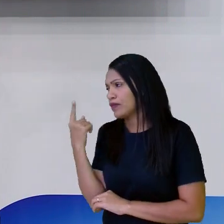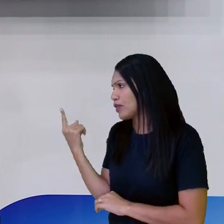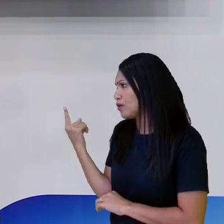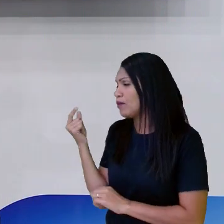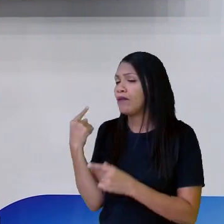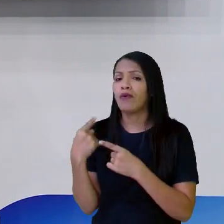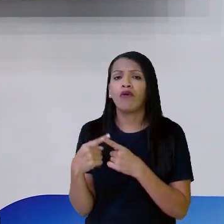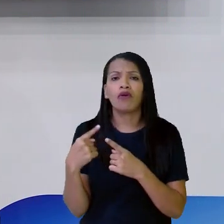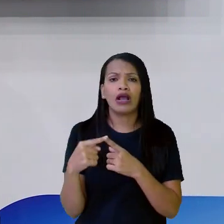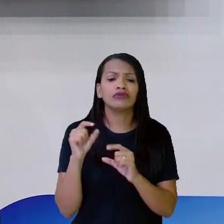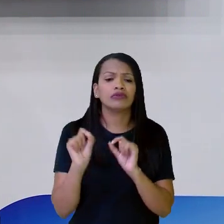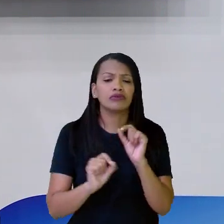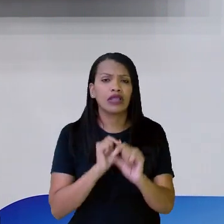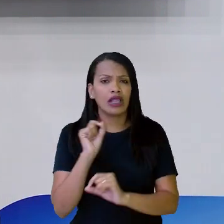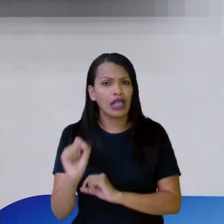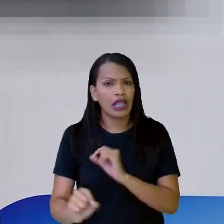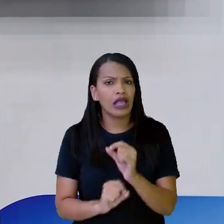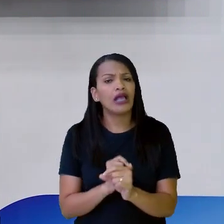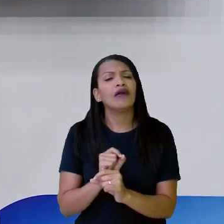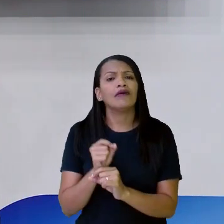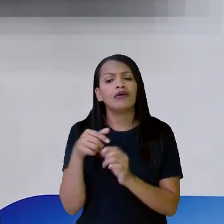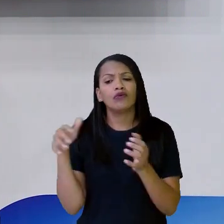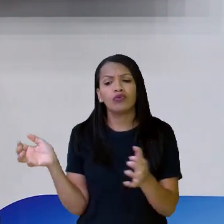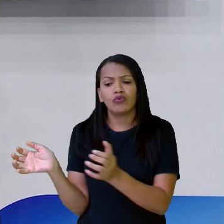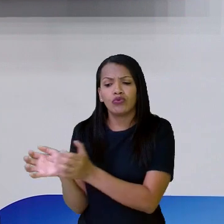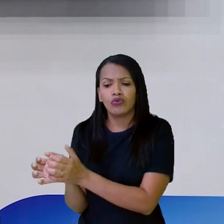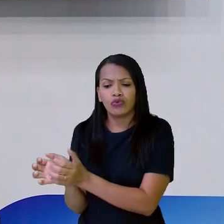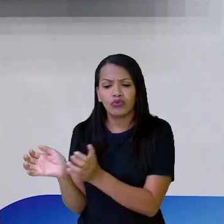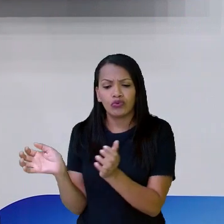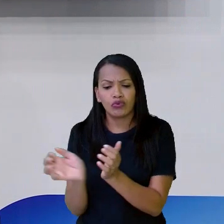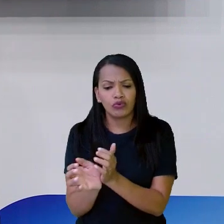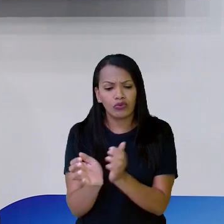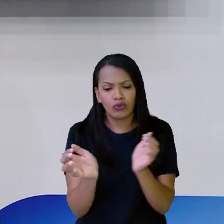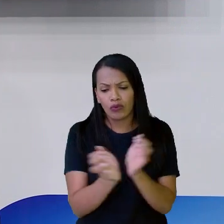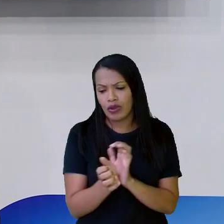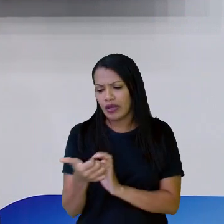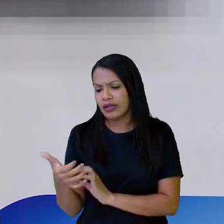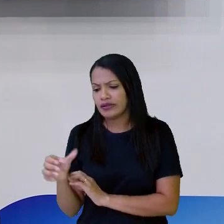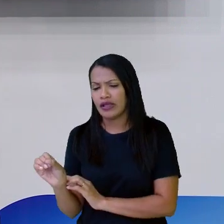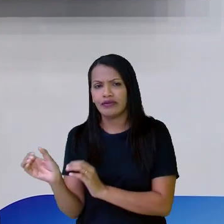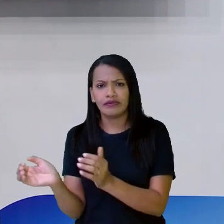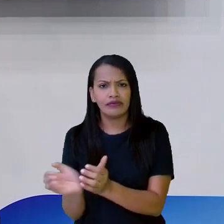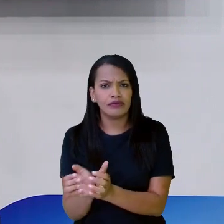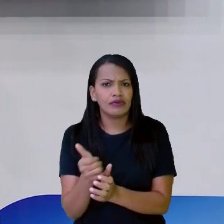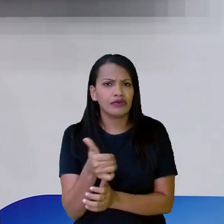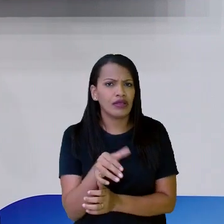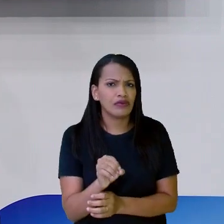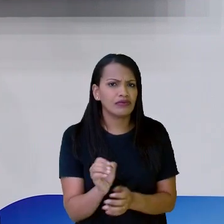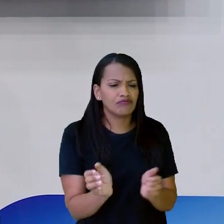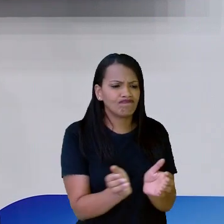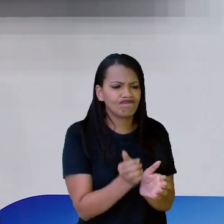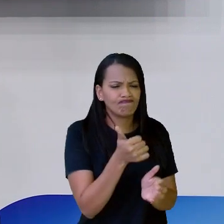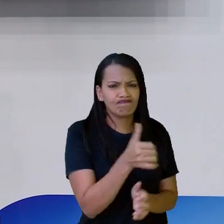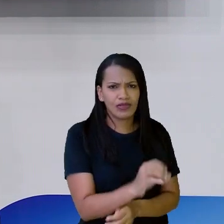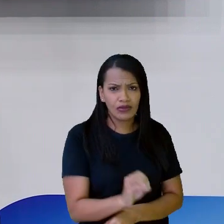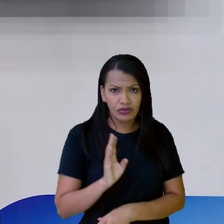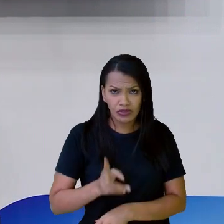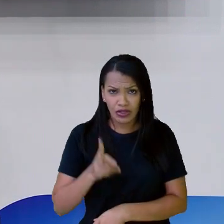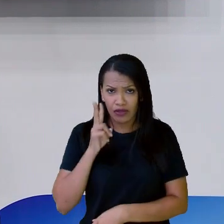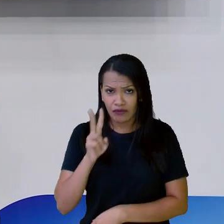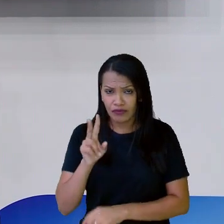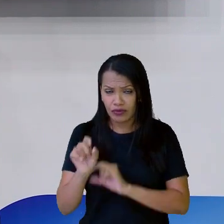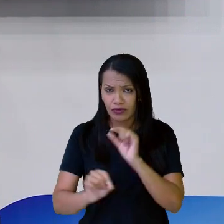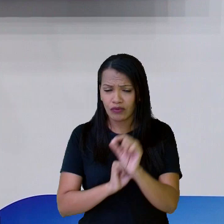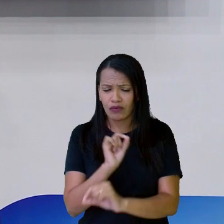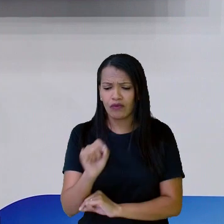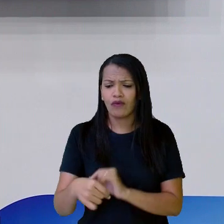do nosso sistema, tem a ver com o agrupamento de 10 em 10 que ele é feito. Vocês já viram o quadro de valor e